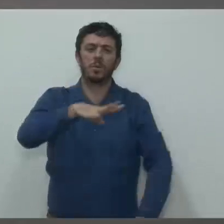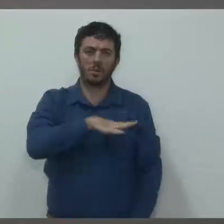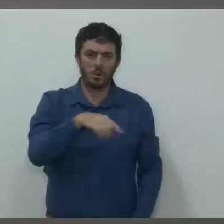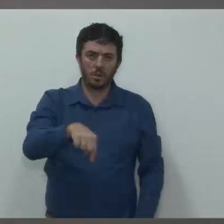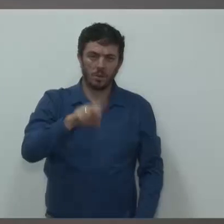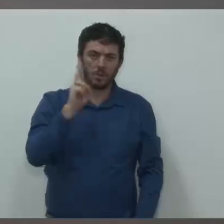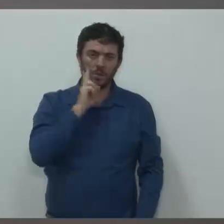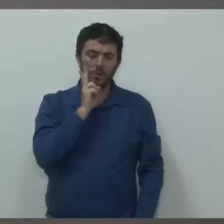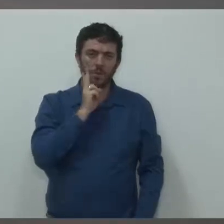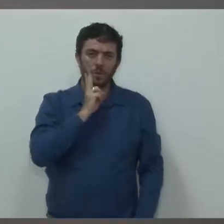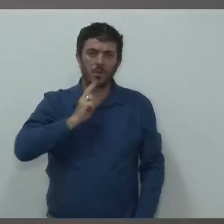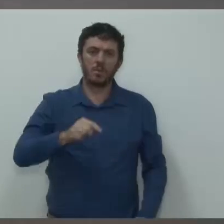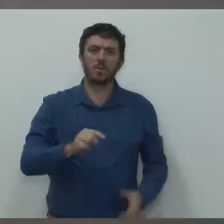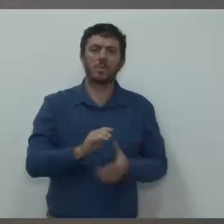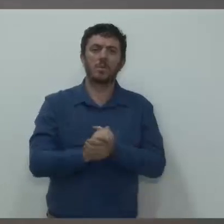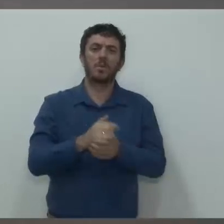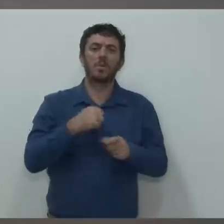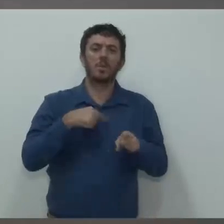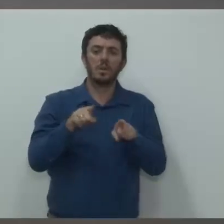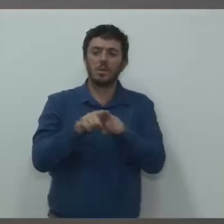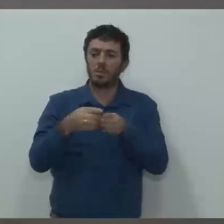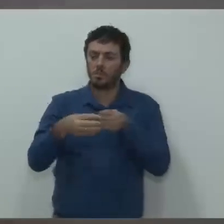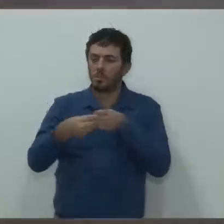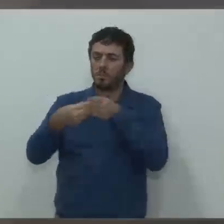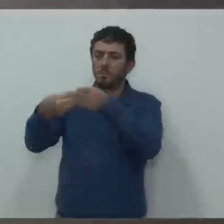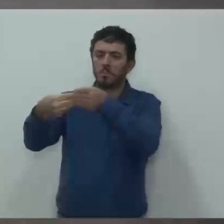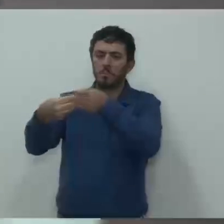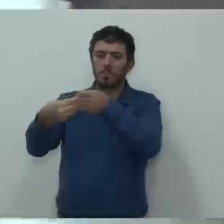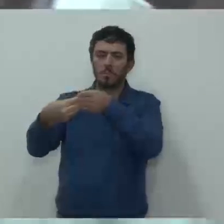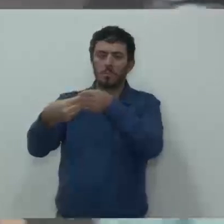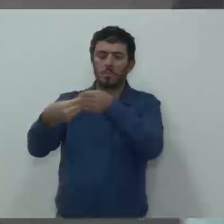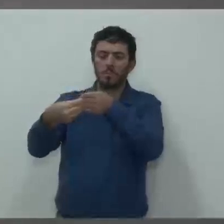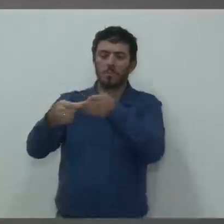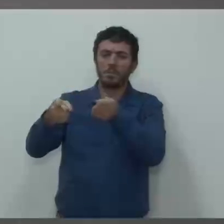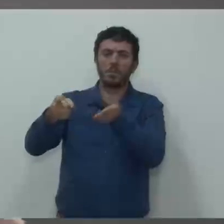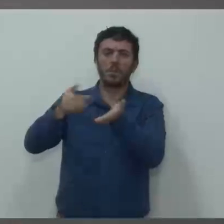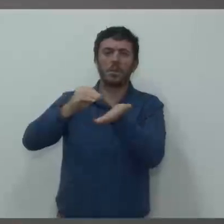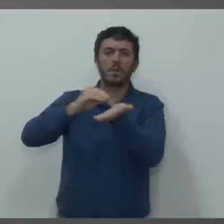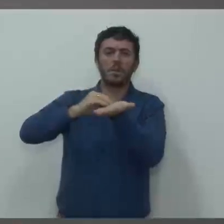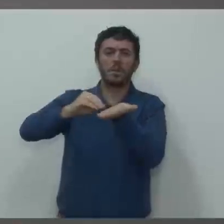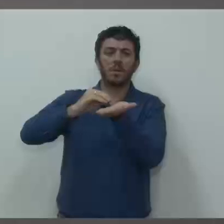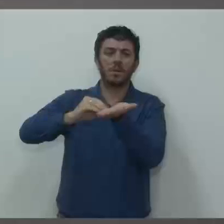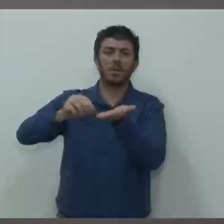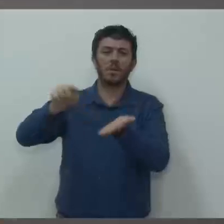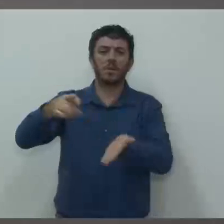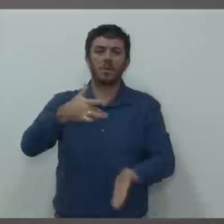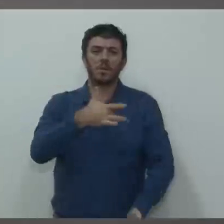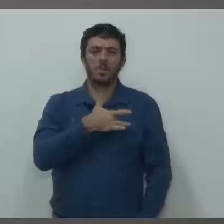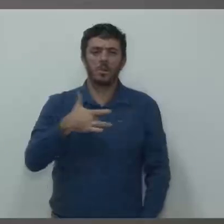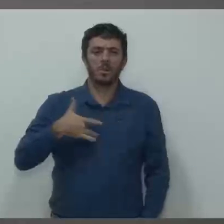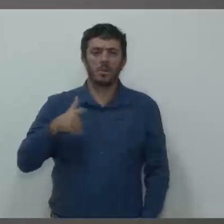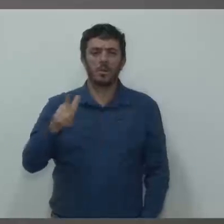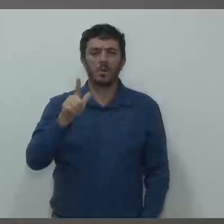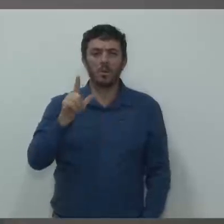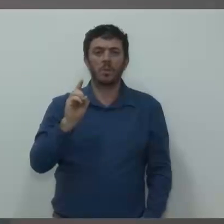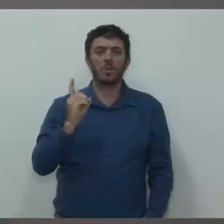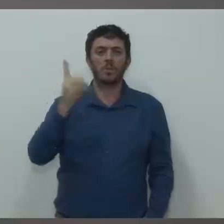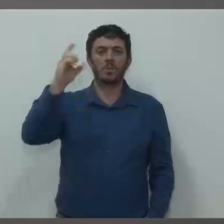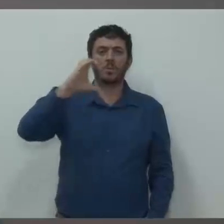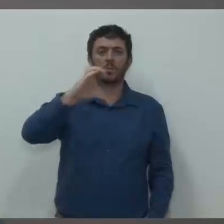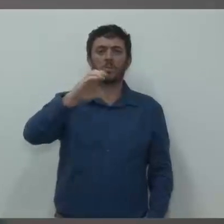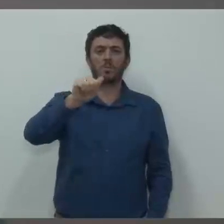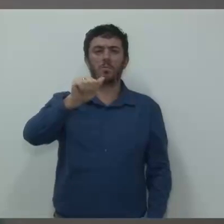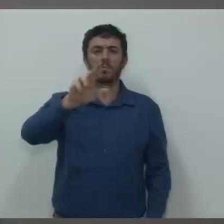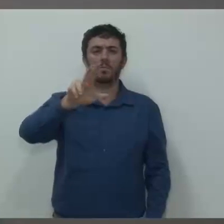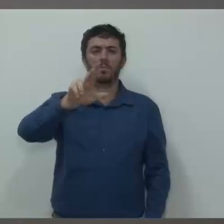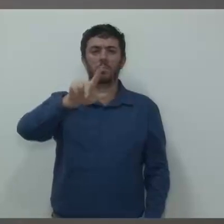algumas secretarias, especificamente para a Secretaria de Saúde, né? Aqui um parabéns para o diretor, o Carlão, né? O Carlão me atendeu muito